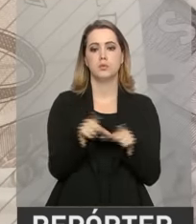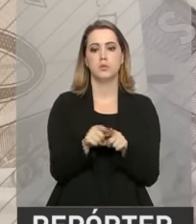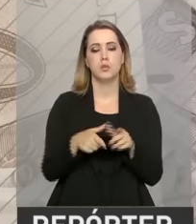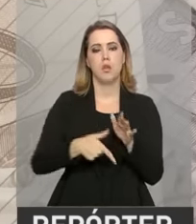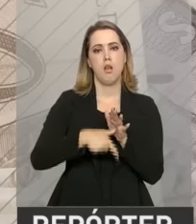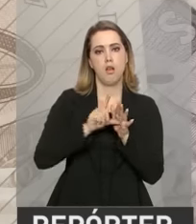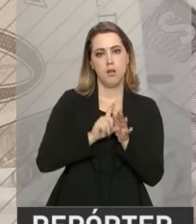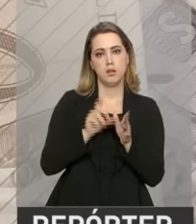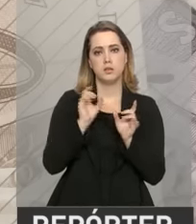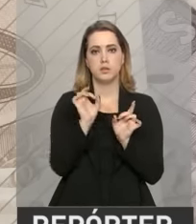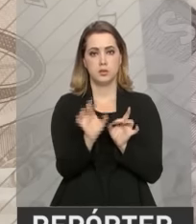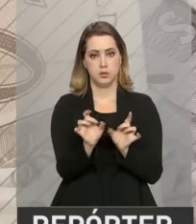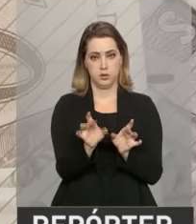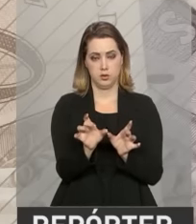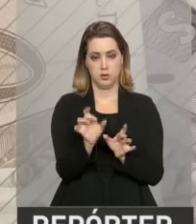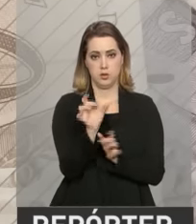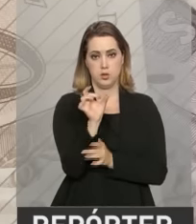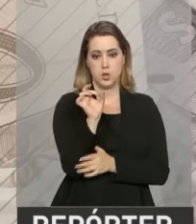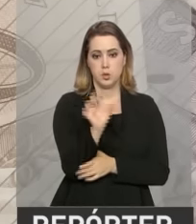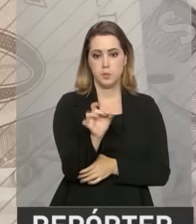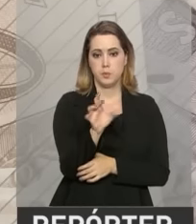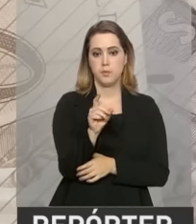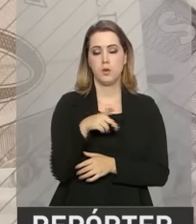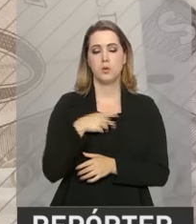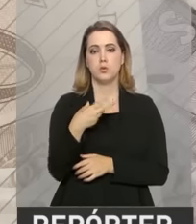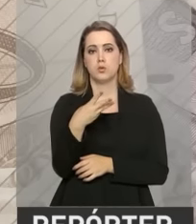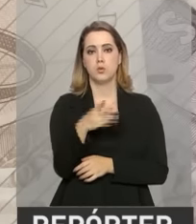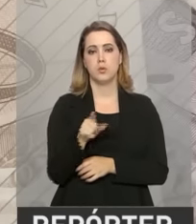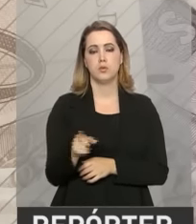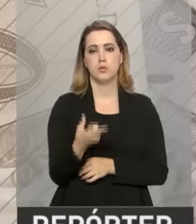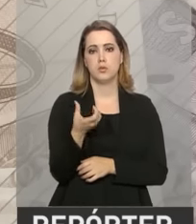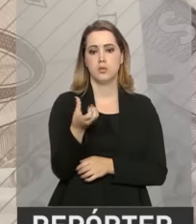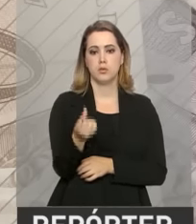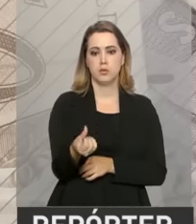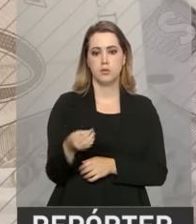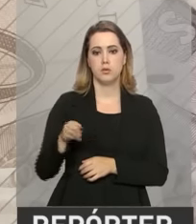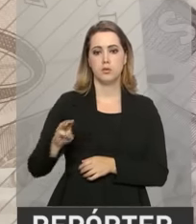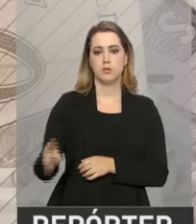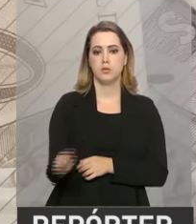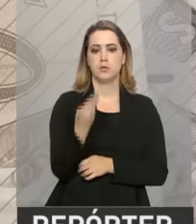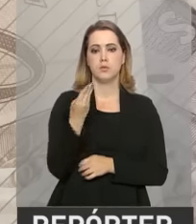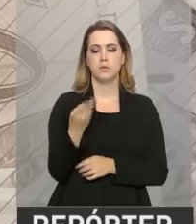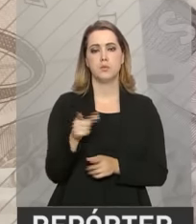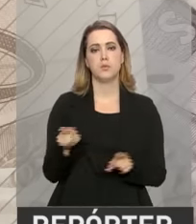Para fazer parte do programa, as microempresas deveriam ter receita bruta anual de até